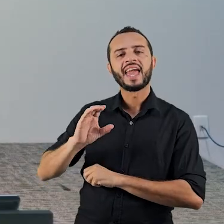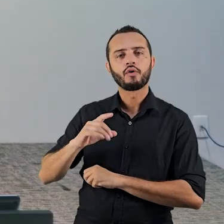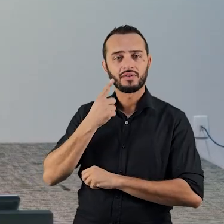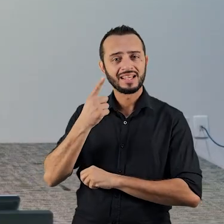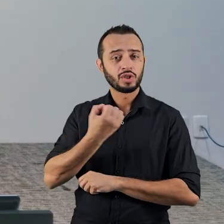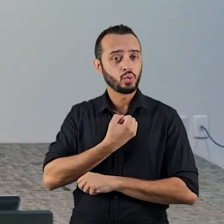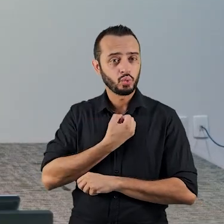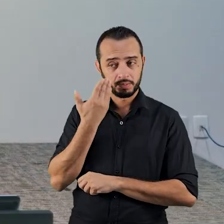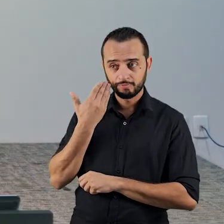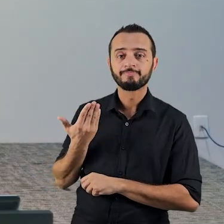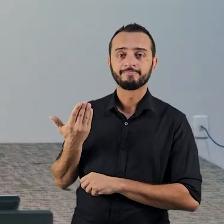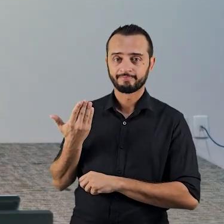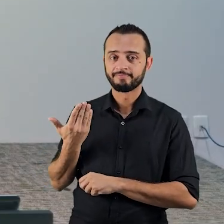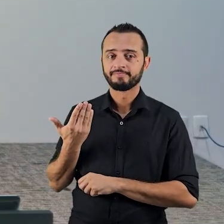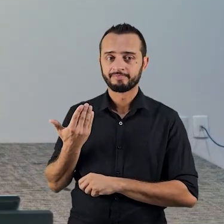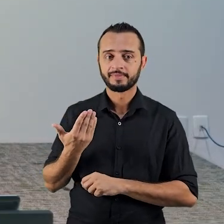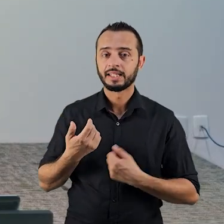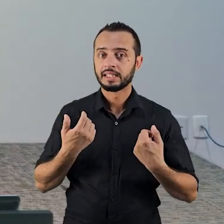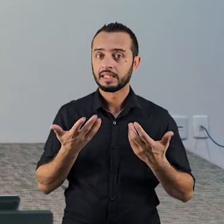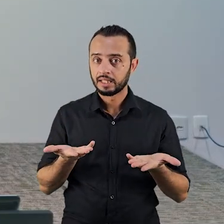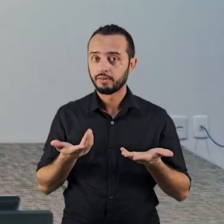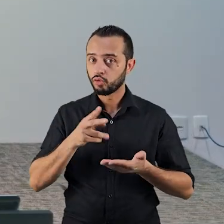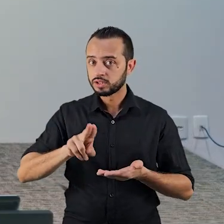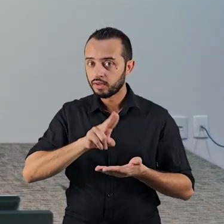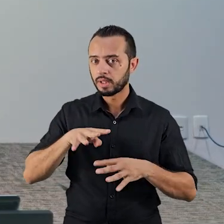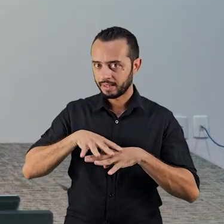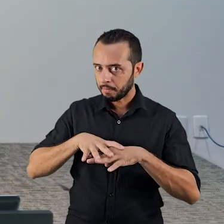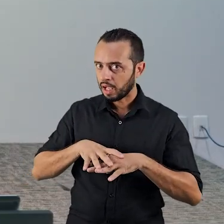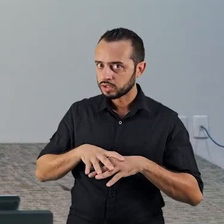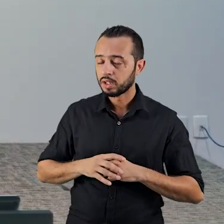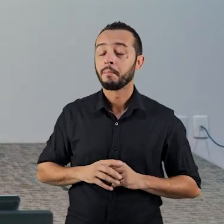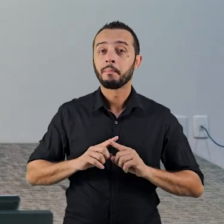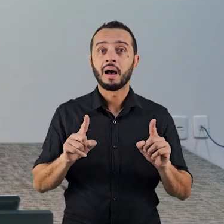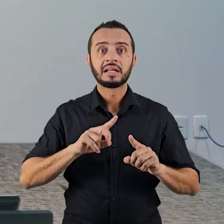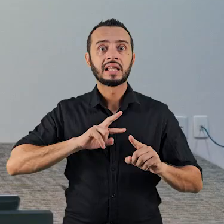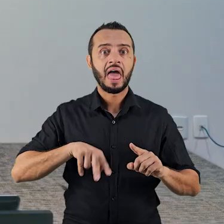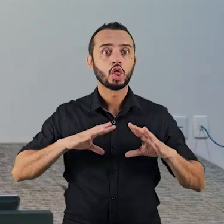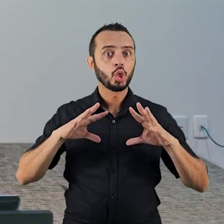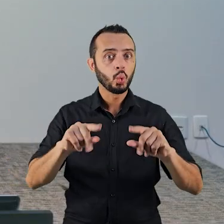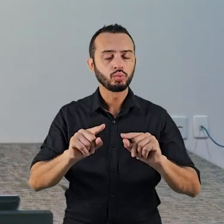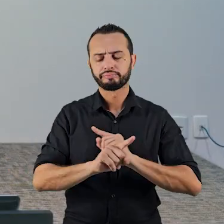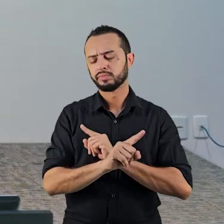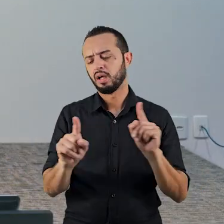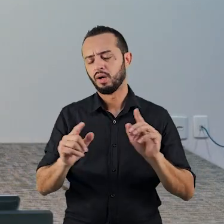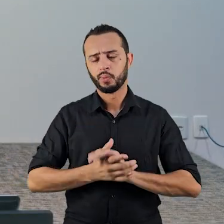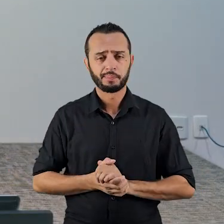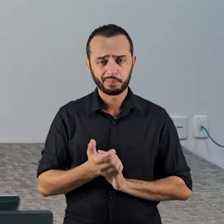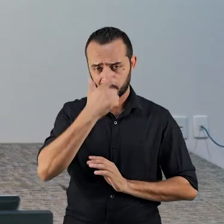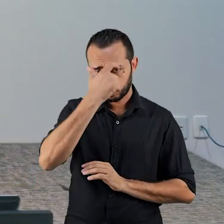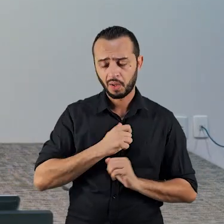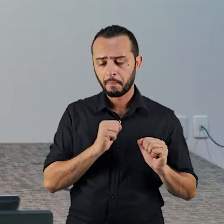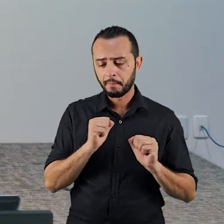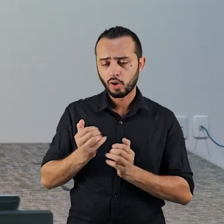um número físico, esse é um número que você consegue medir. Tá? Isso é muito legal, mas não é tudo ainda, porque olha só, eu